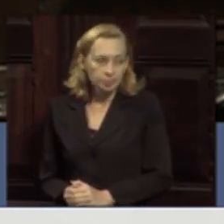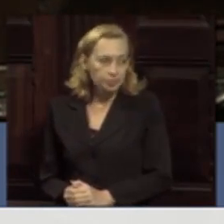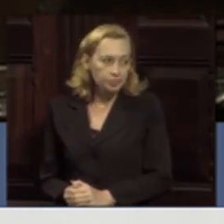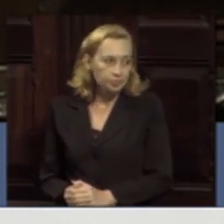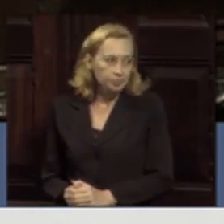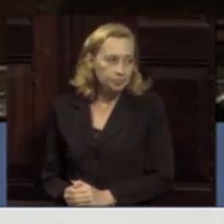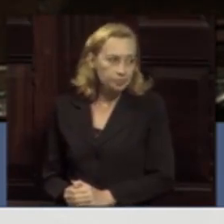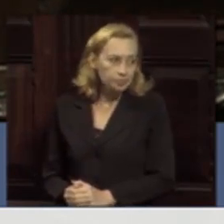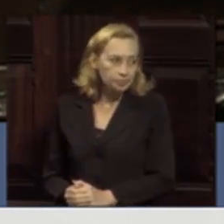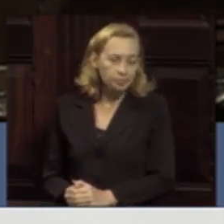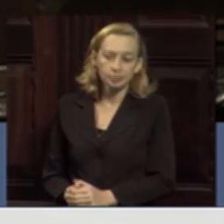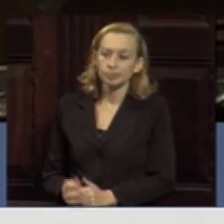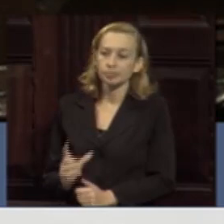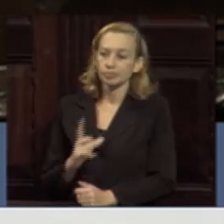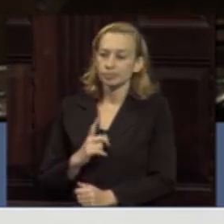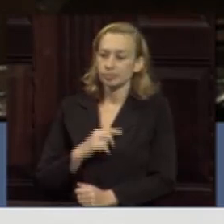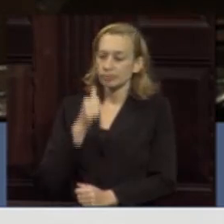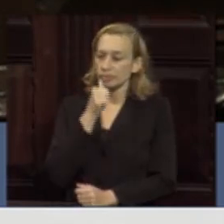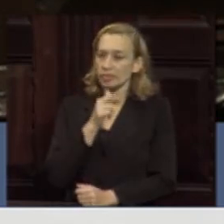presidida pela deputada Rejane,